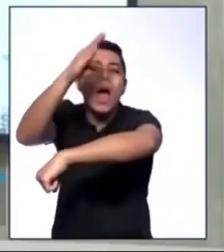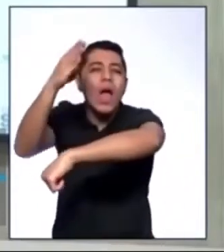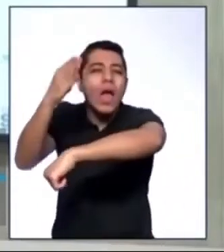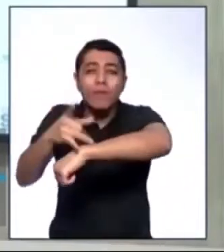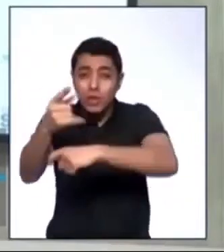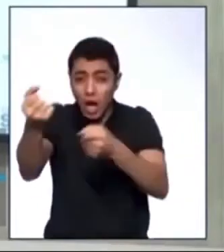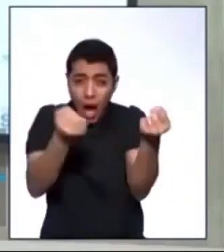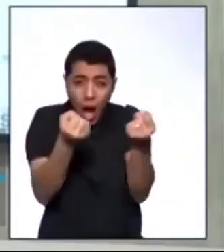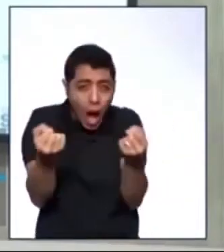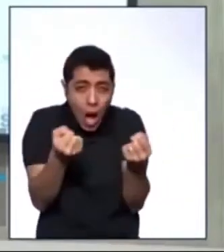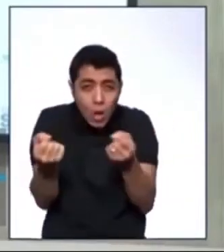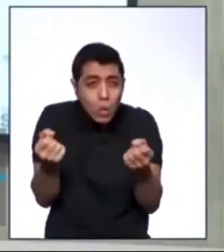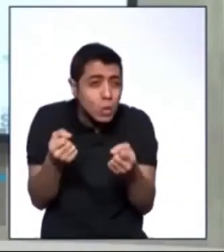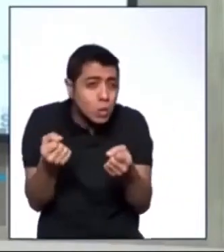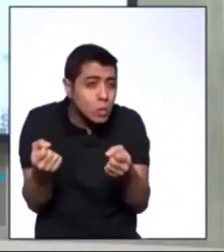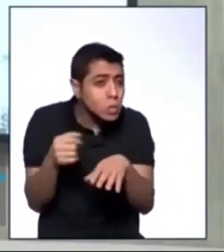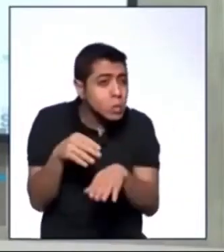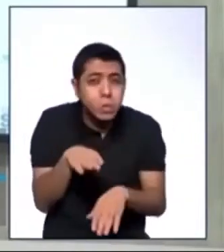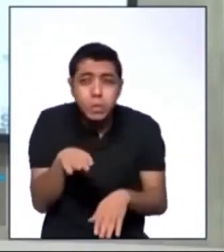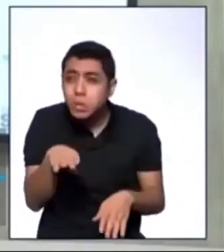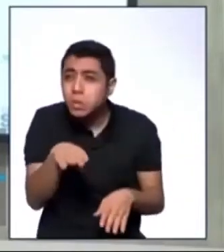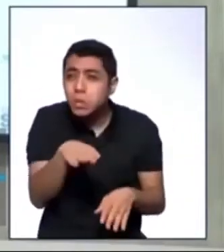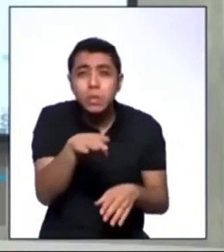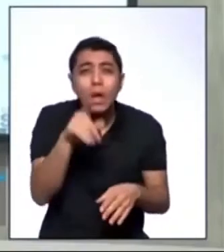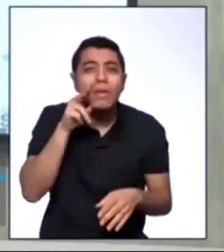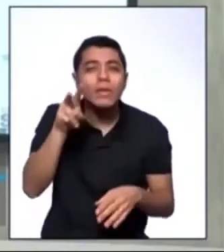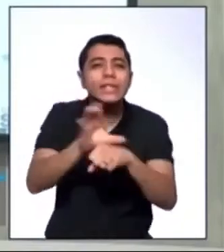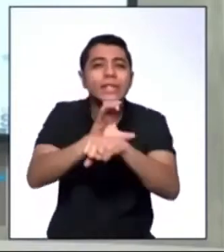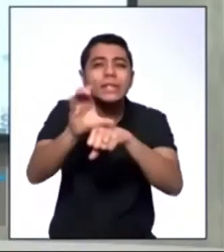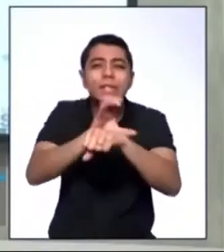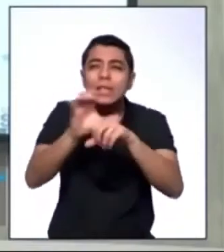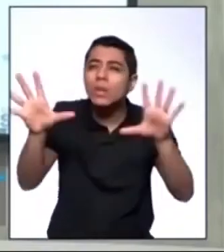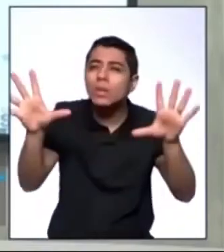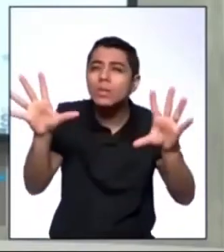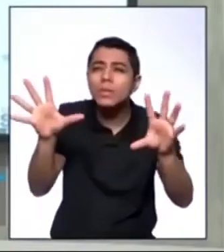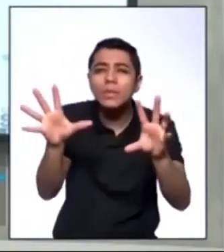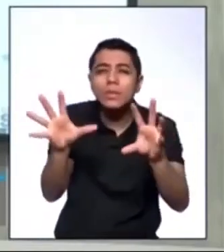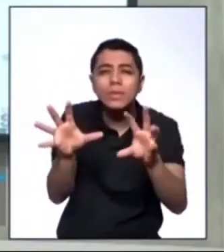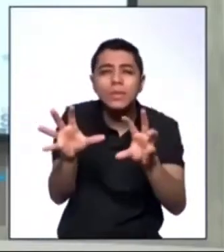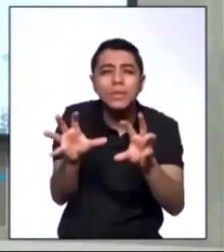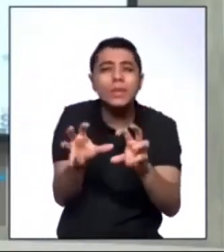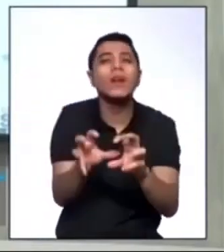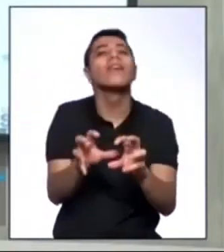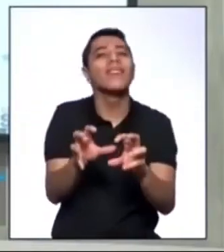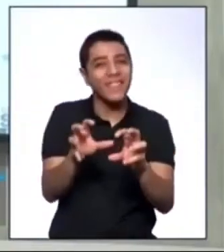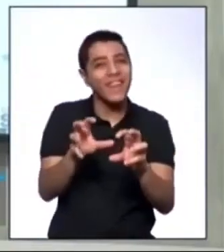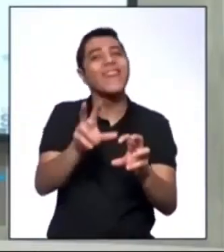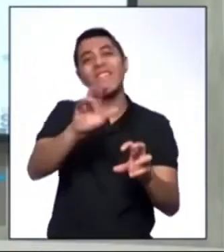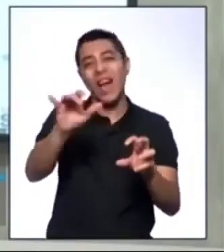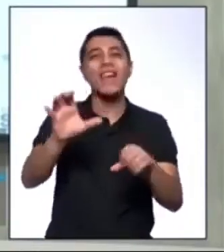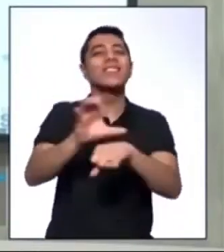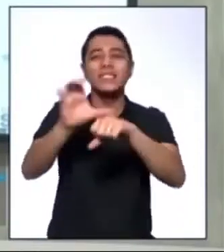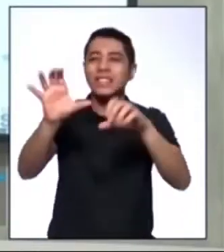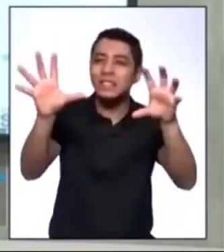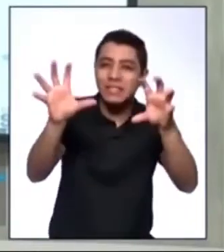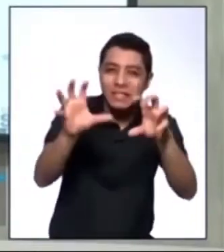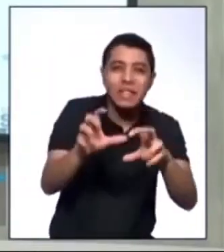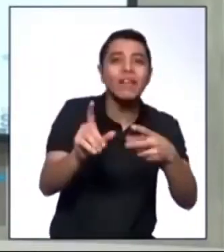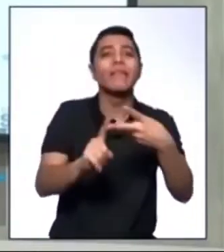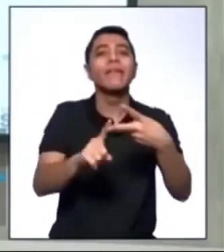nebulosidade, certo? Que você encontre, né, muito provavelmente chuva, névoa. Essa é a